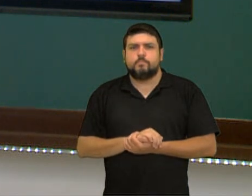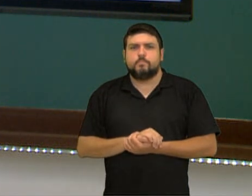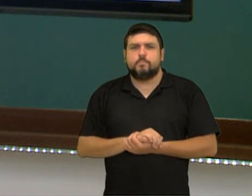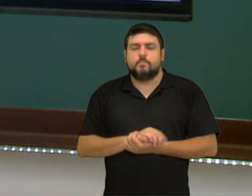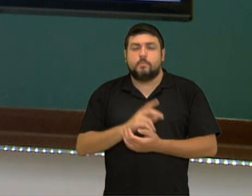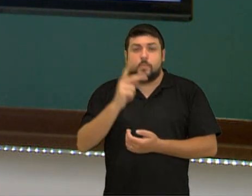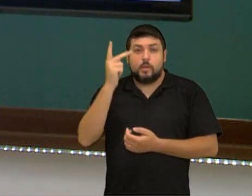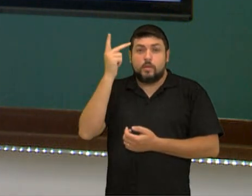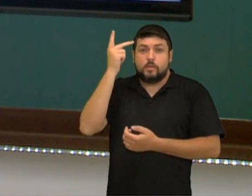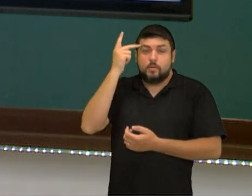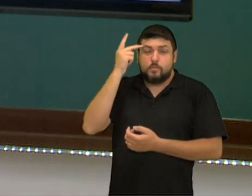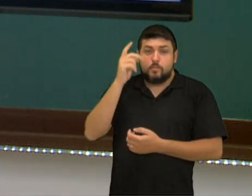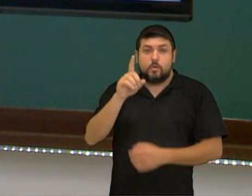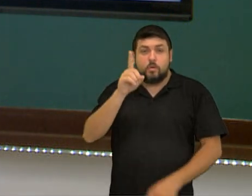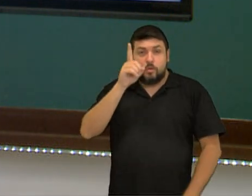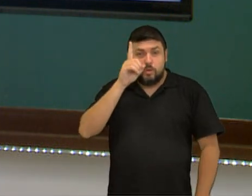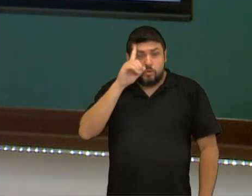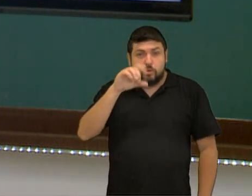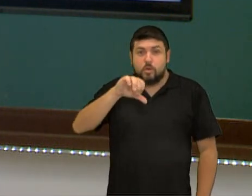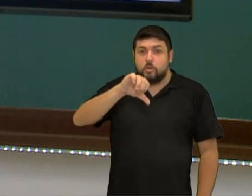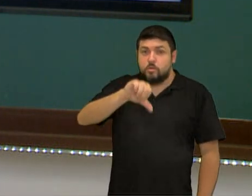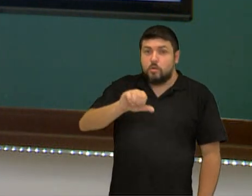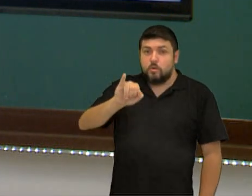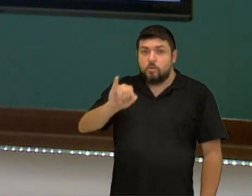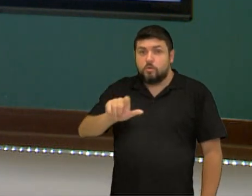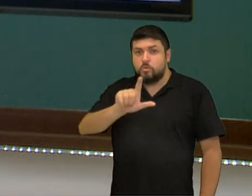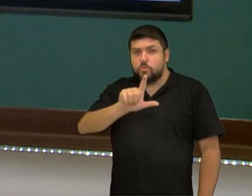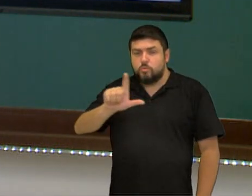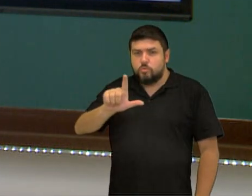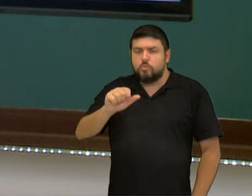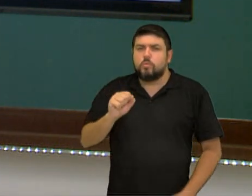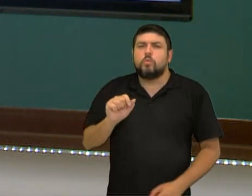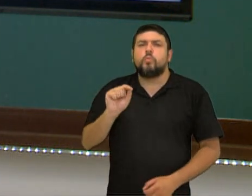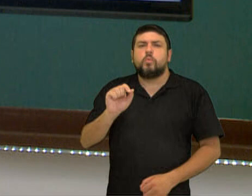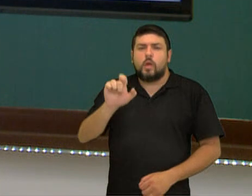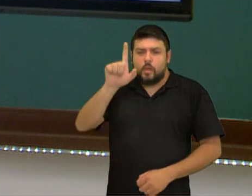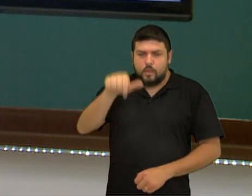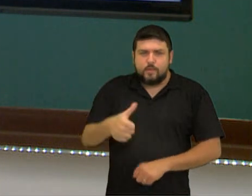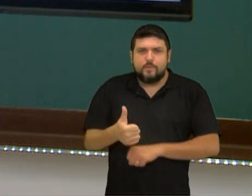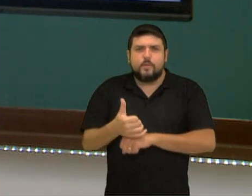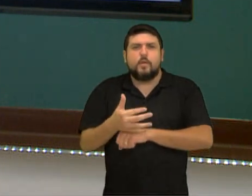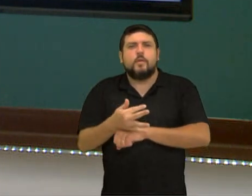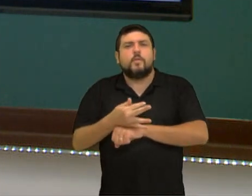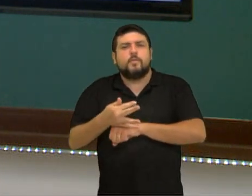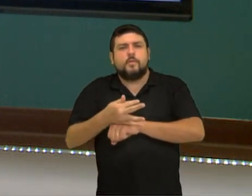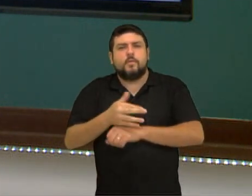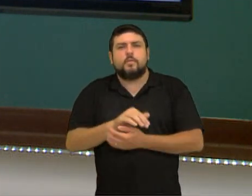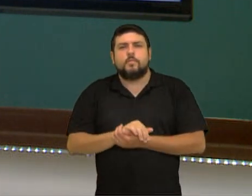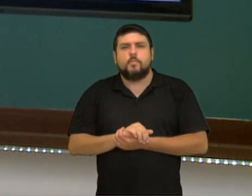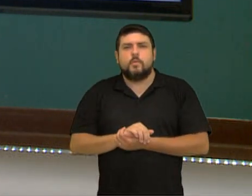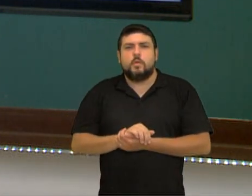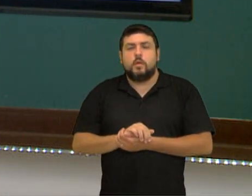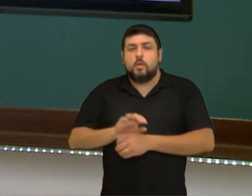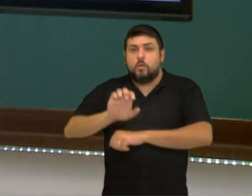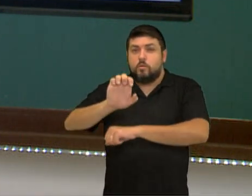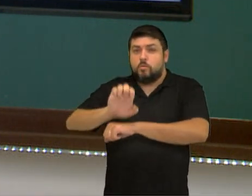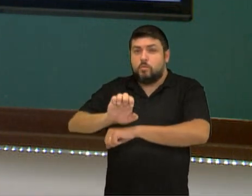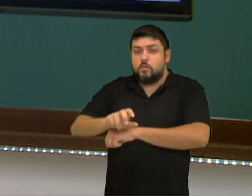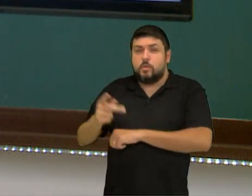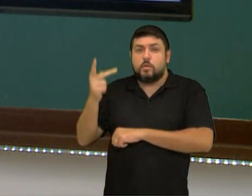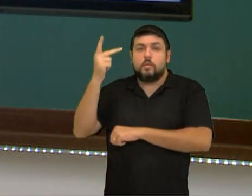Paulo, o dia 9 de julho, todos os anos, é feriado. É comemorado no estado todo de São